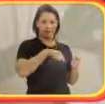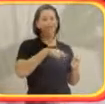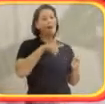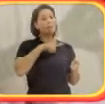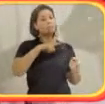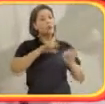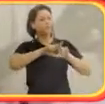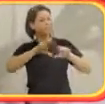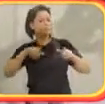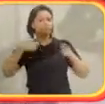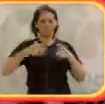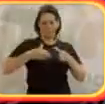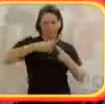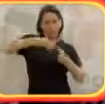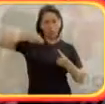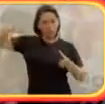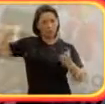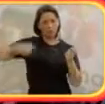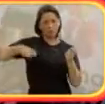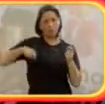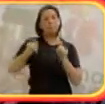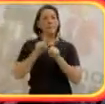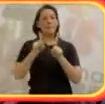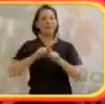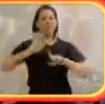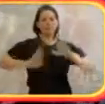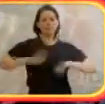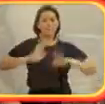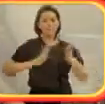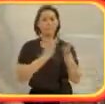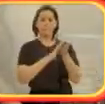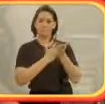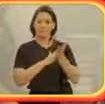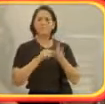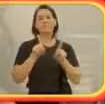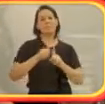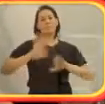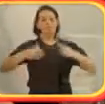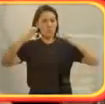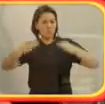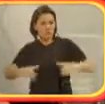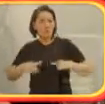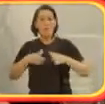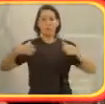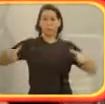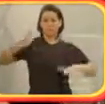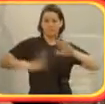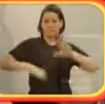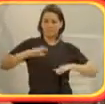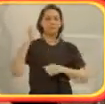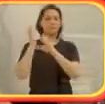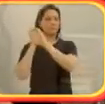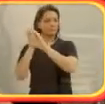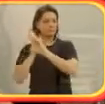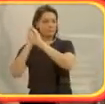MPB, chorinho. Eu fiquei sabendo que você toca alguns instrumentos, mas a sua louca paixão é mais o cavaquinho. Como